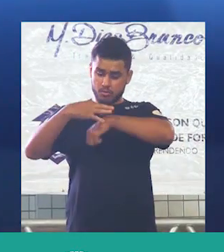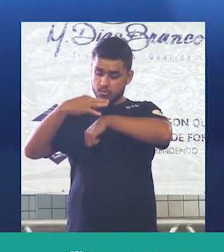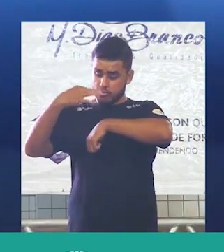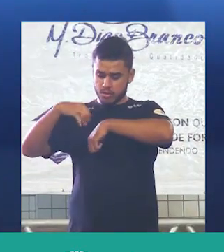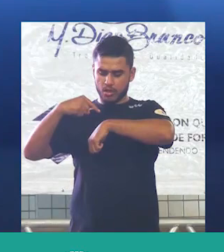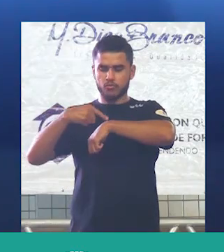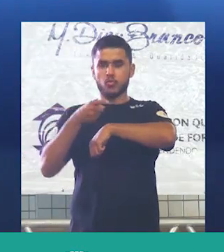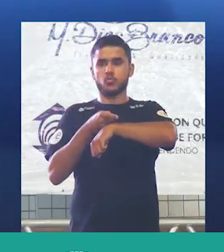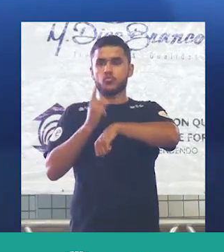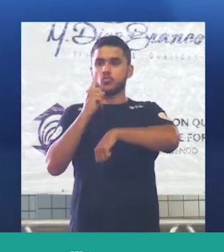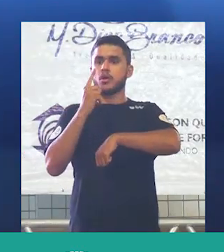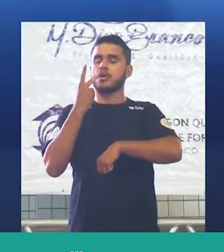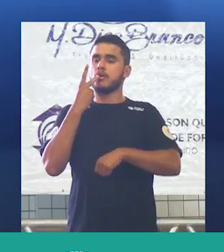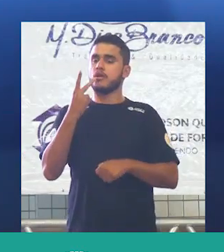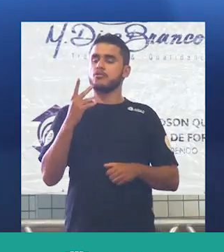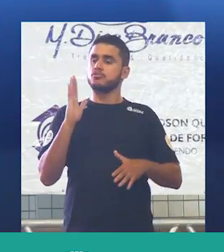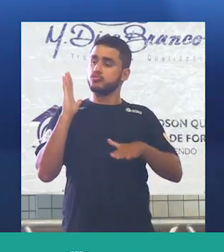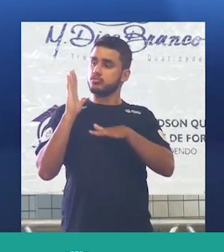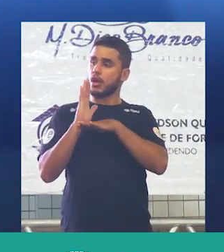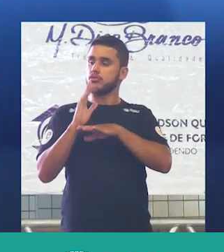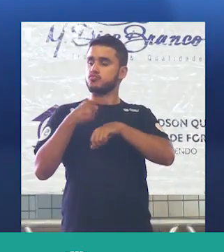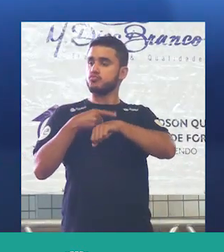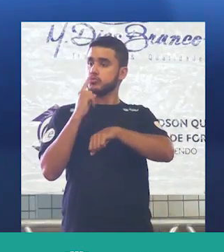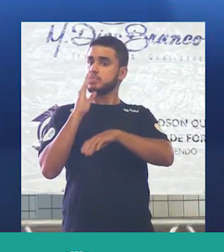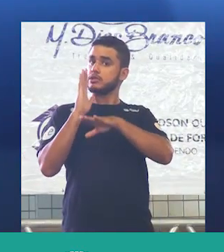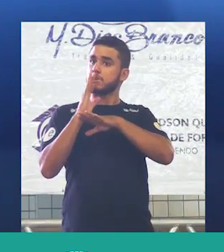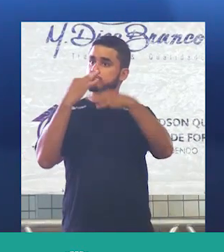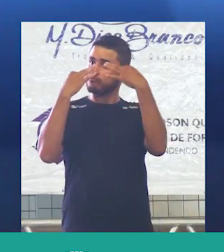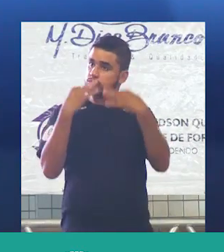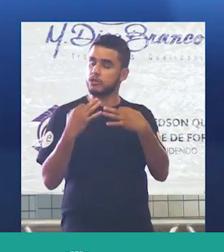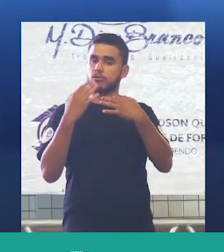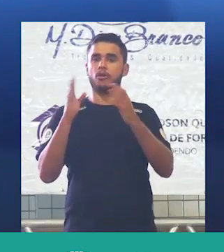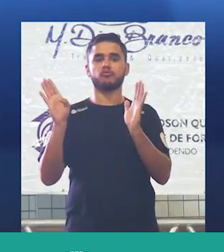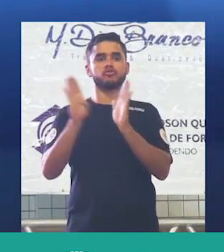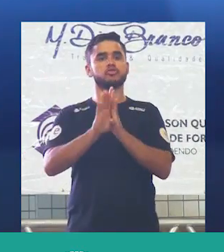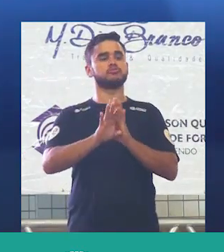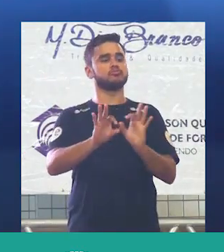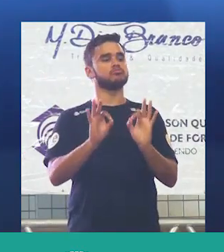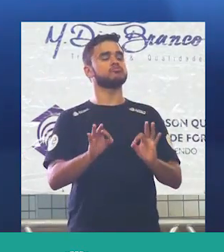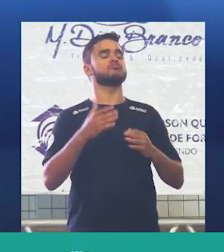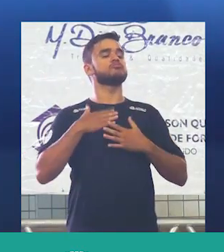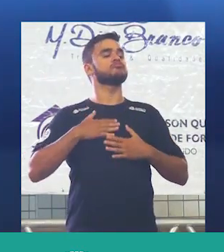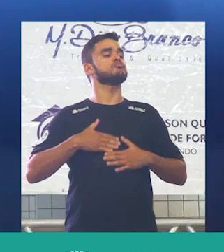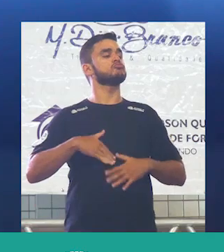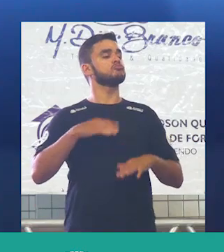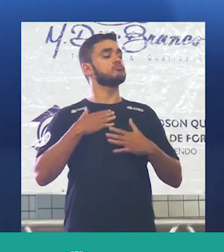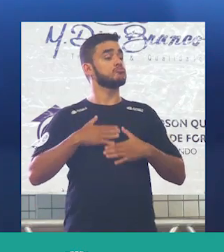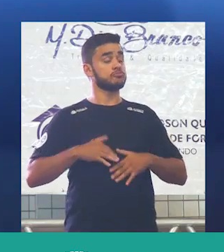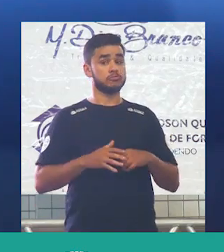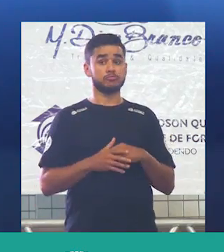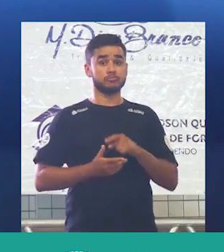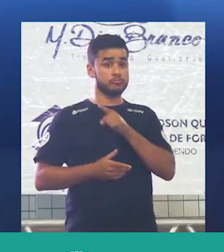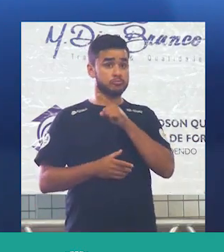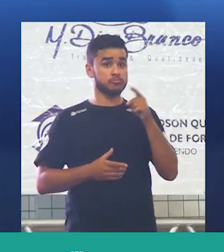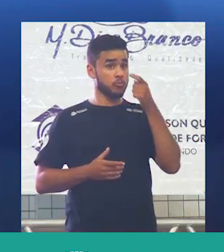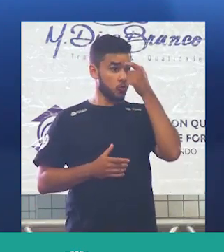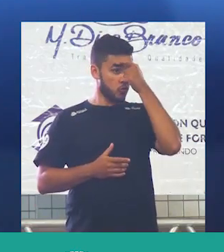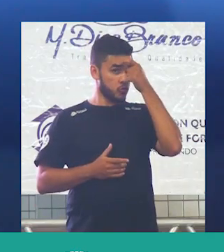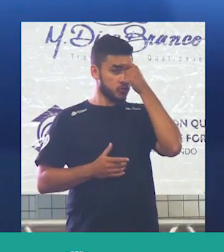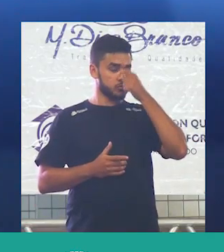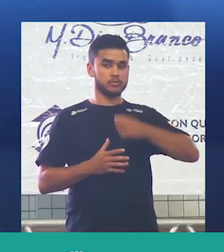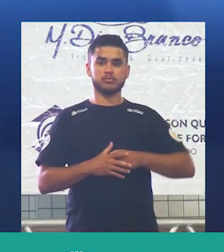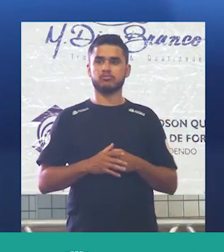1h. Então 1h eu dou boa tarde e começo. Se todos tivessem consciência, não precisava nem de